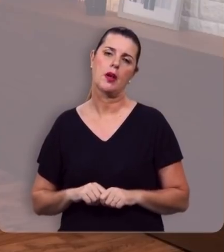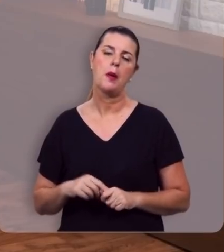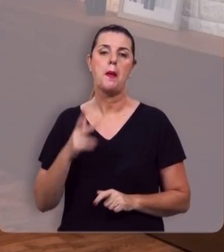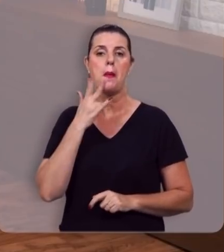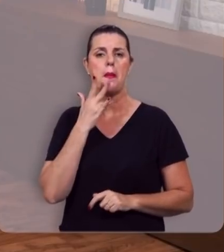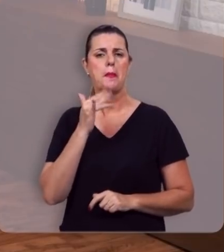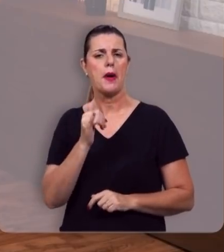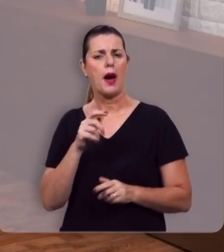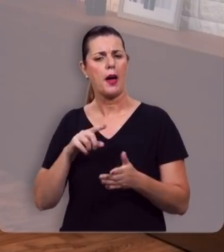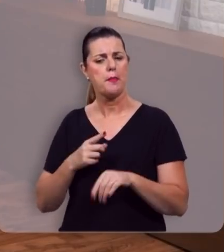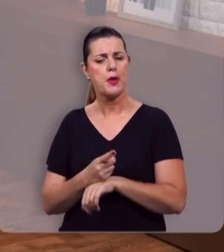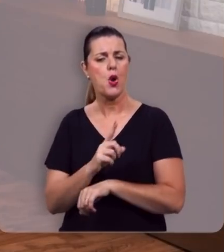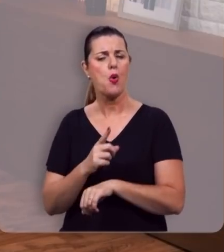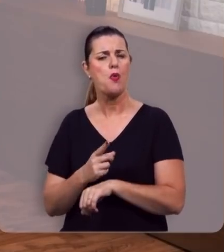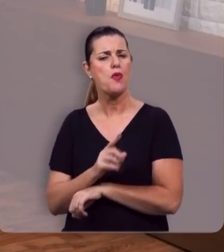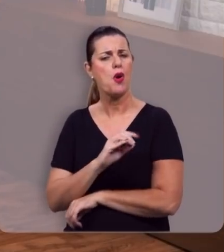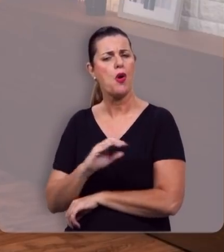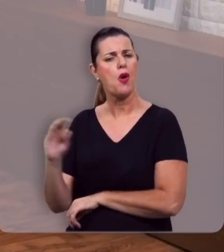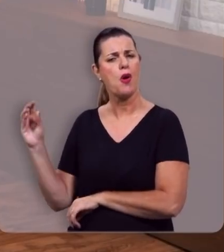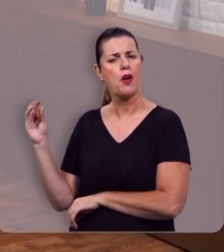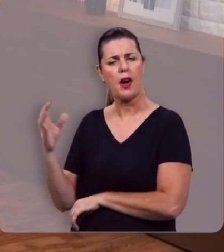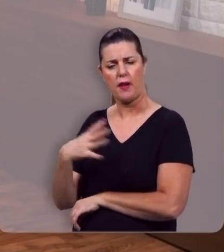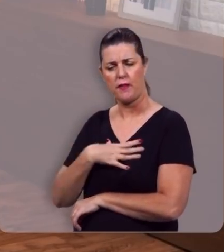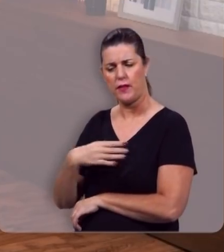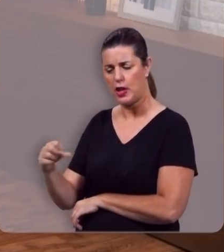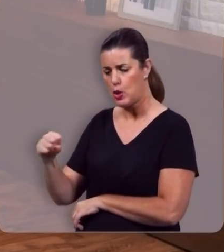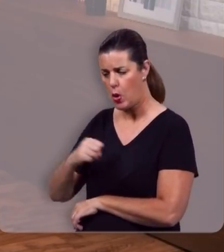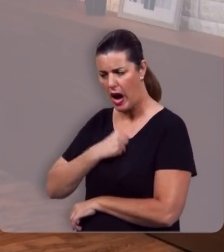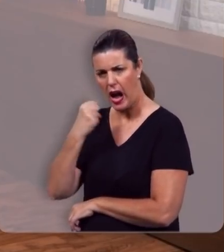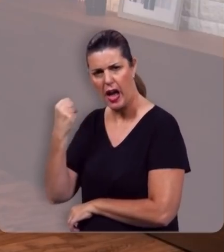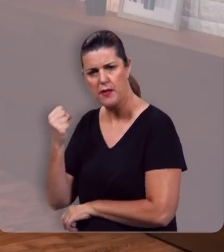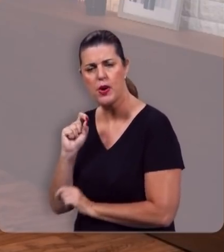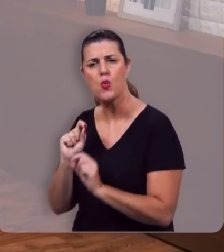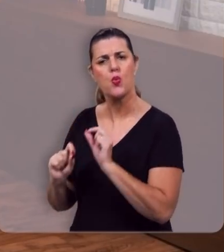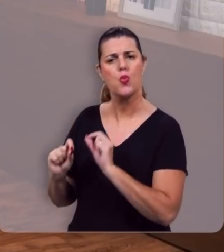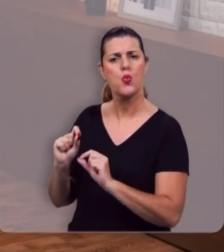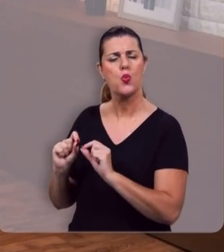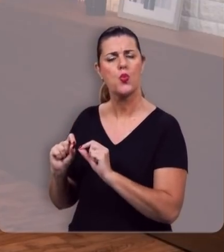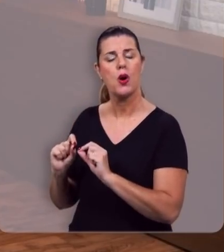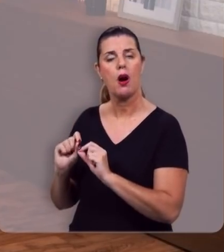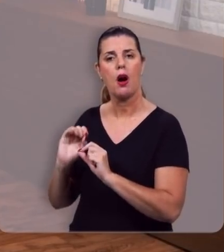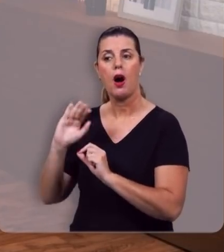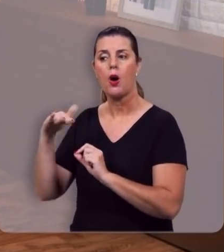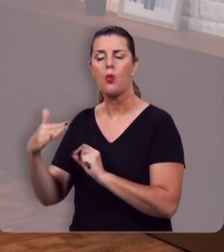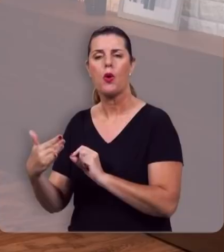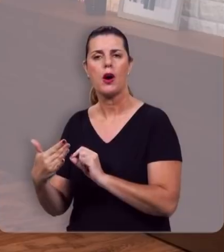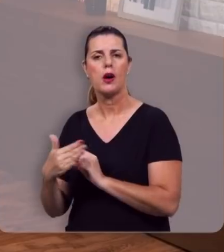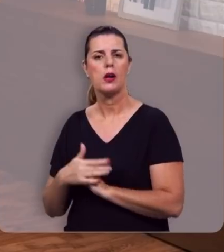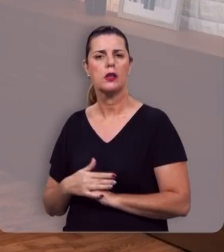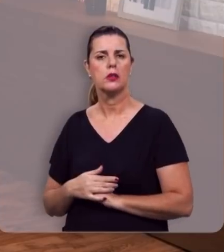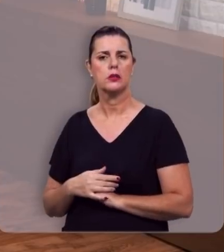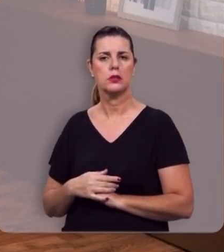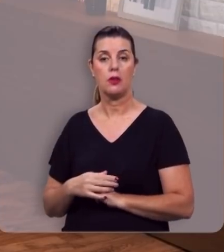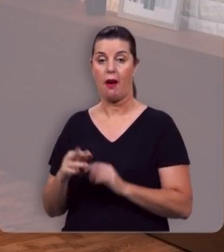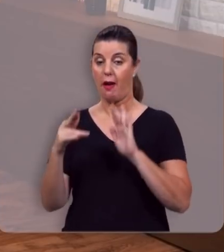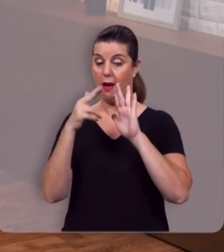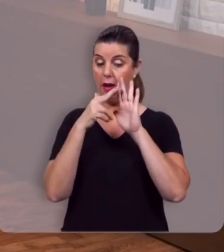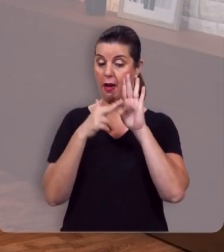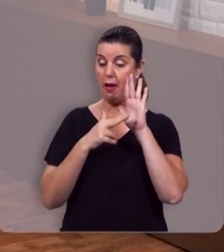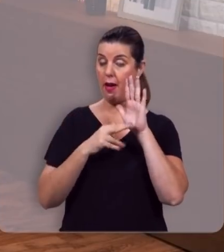Os pais provocam os filhos a ira quando eles não colocam as